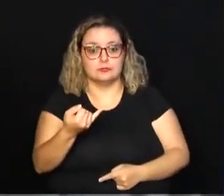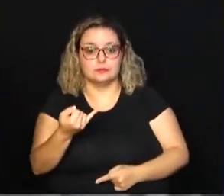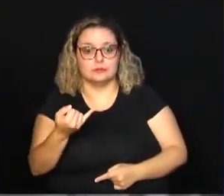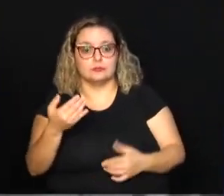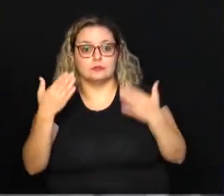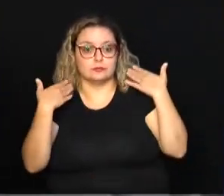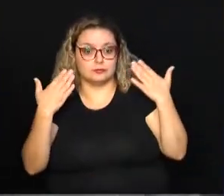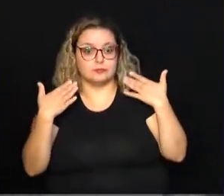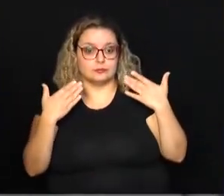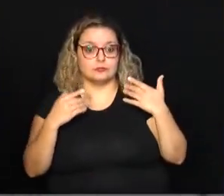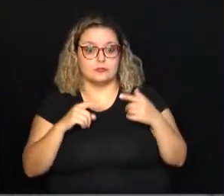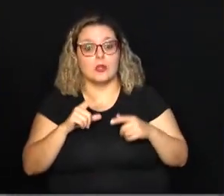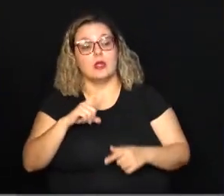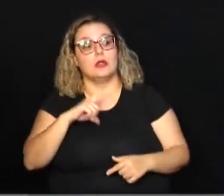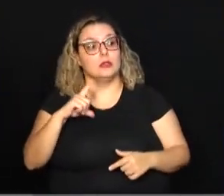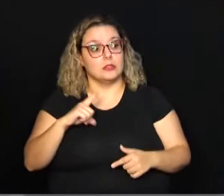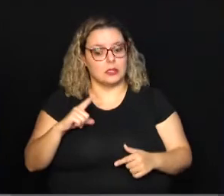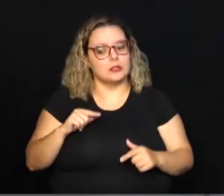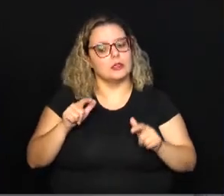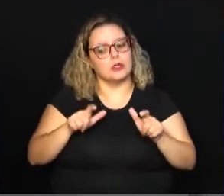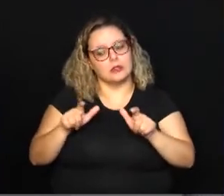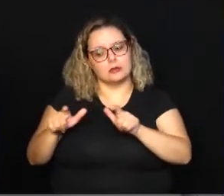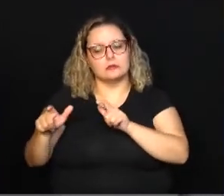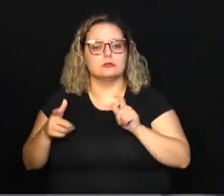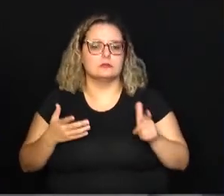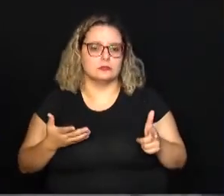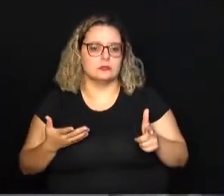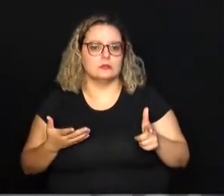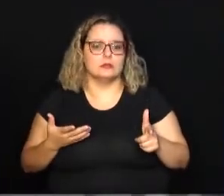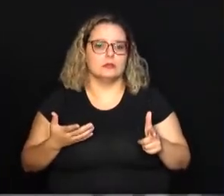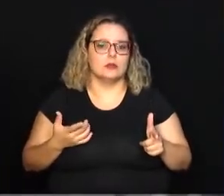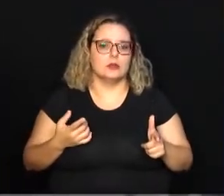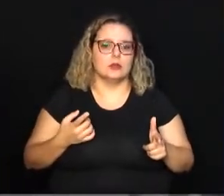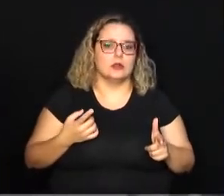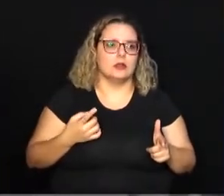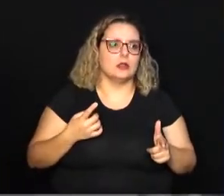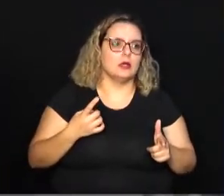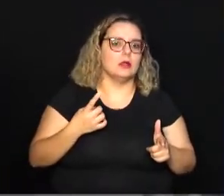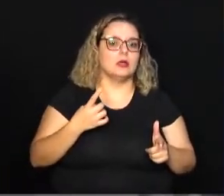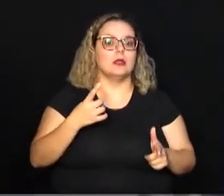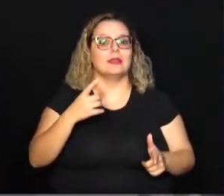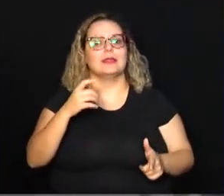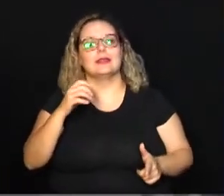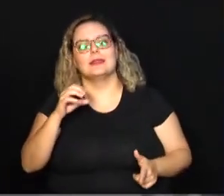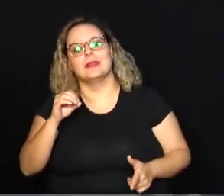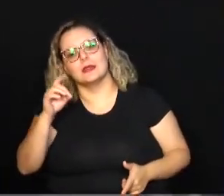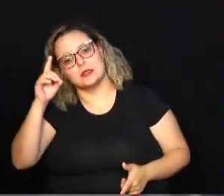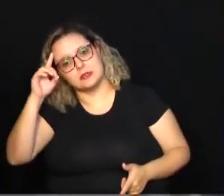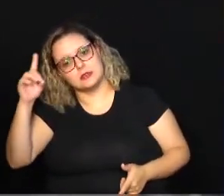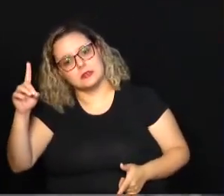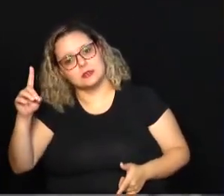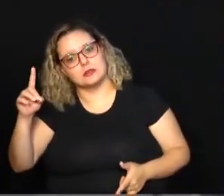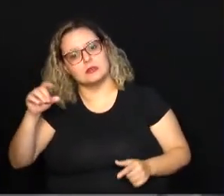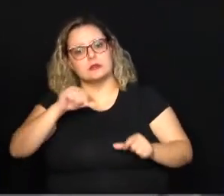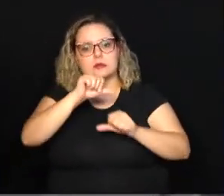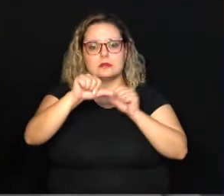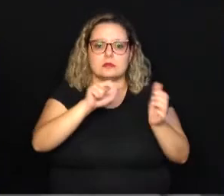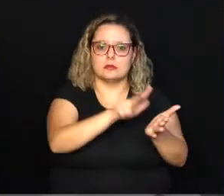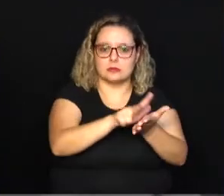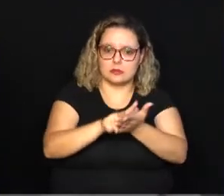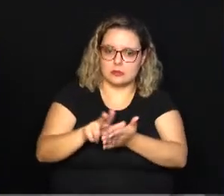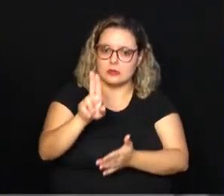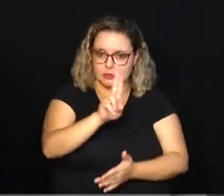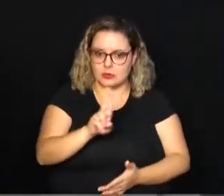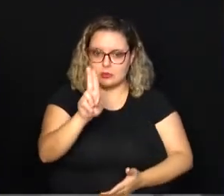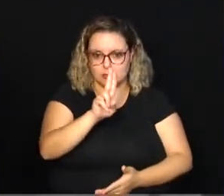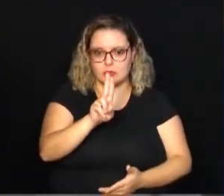para a UTI. Antigamente ficava 30 dias, agora fica 10, a gente cicla mais rapidamente o leito, eu utilizo melhor os leitos de